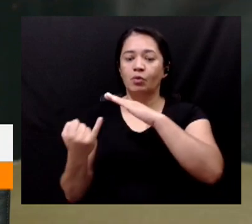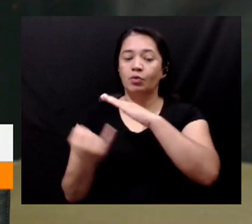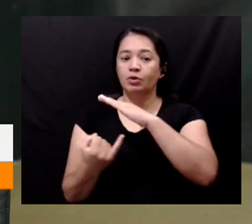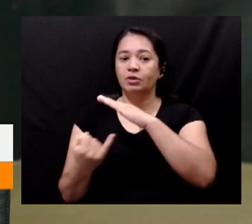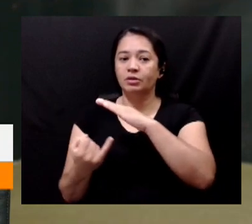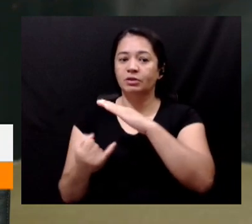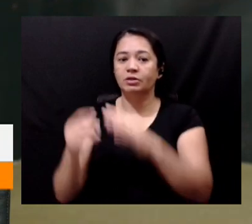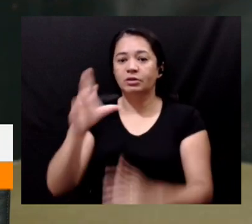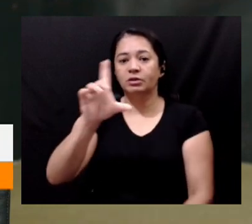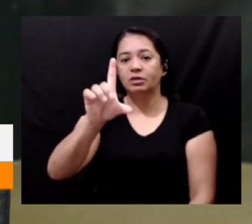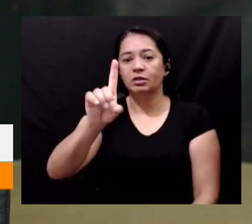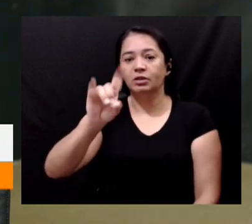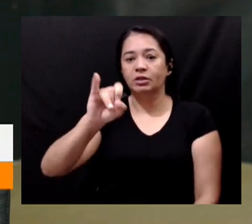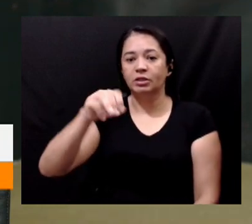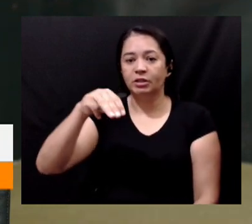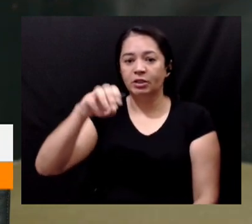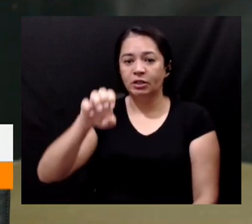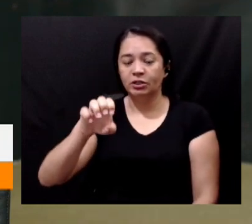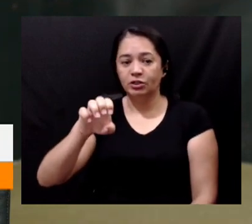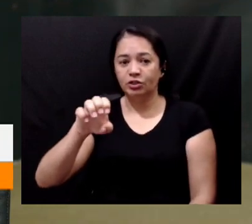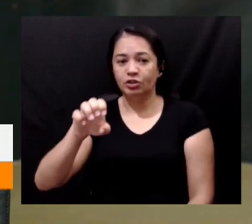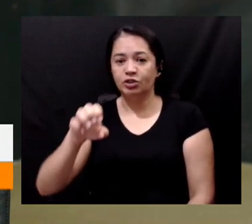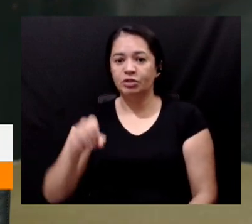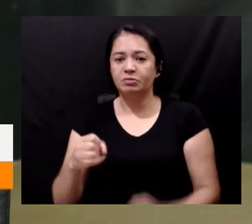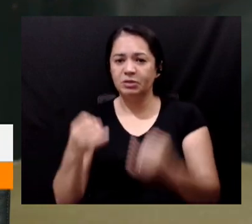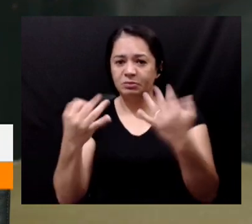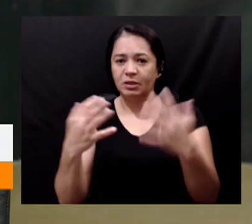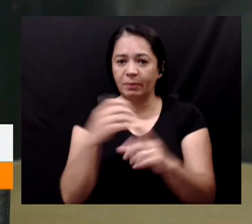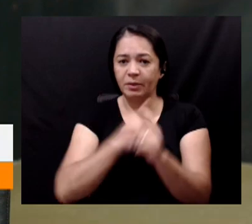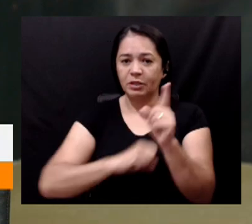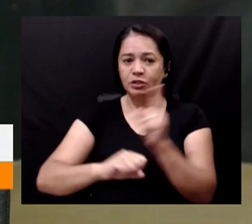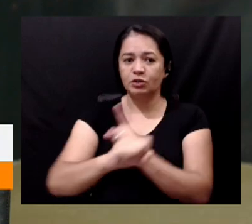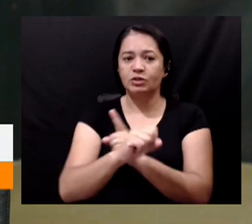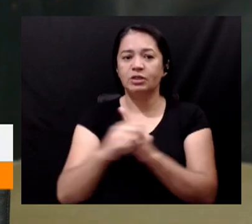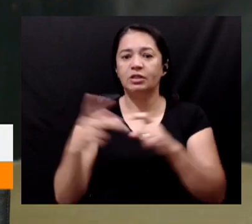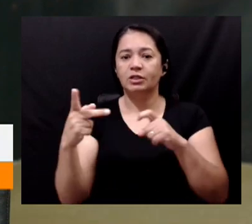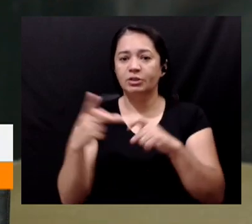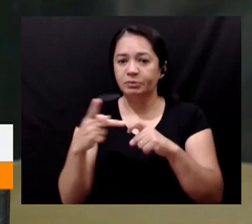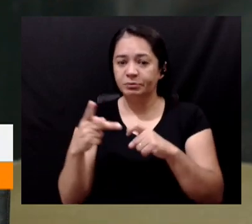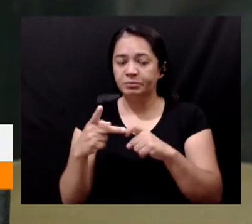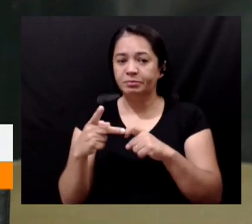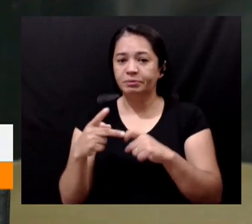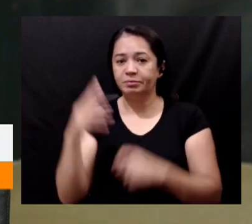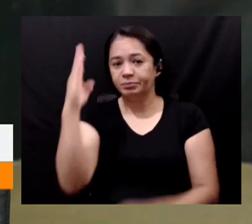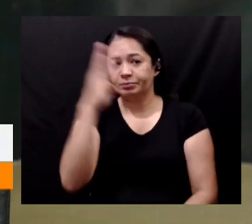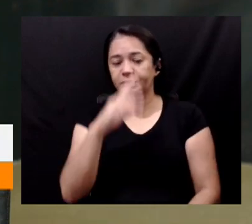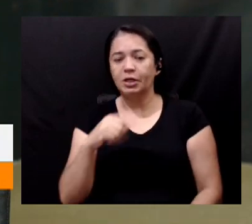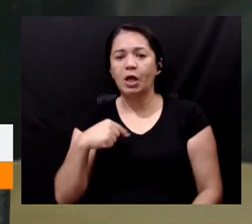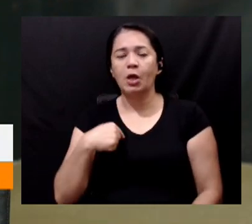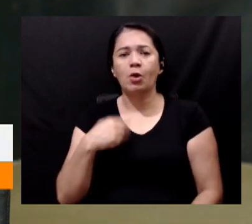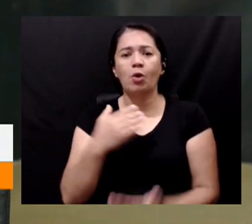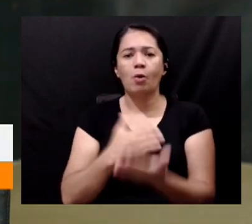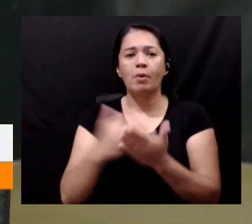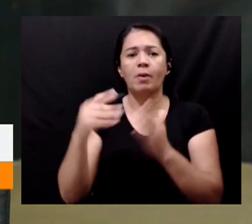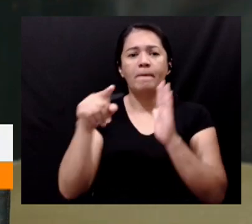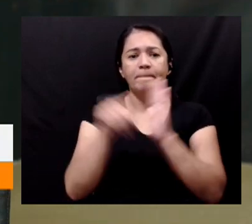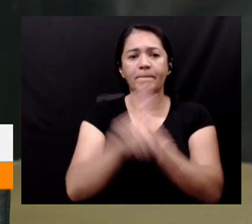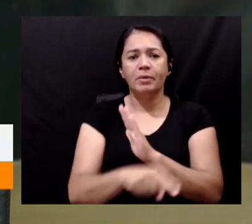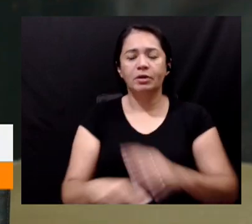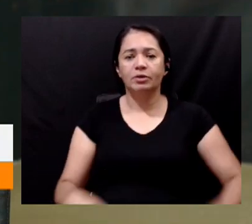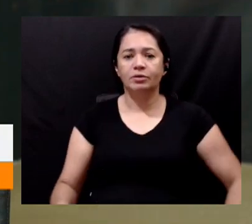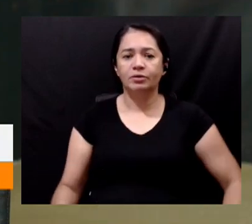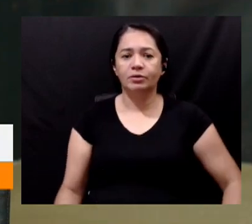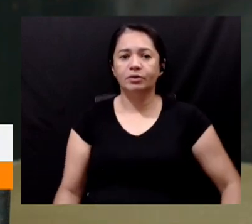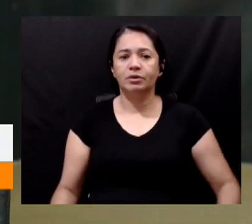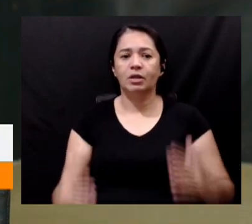Cuida, citados pela Sociedade Brasileira de Pediatria. Então, eu começo perguntando para nossa psicóloga, né, a Nalu, o